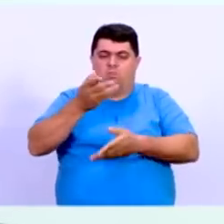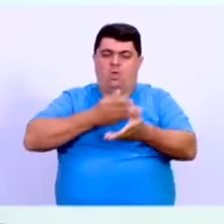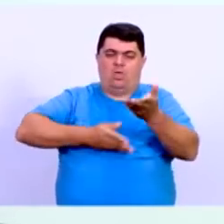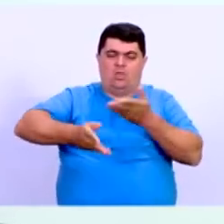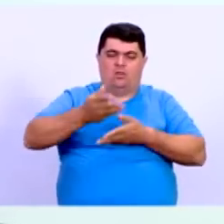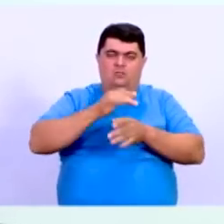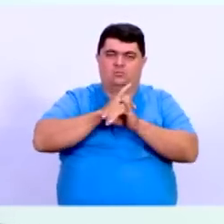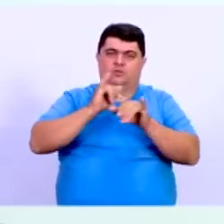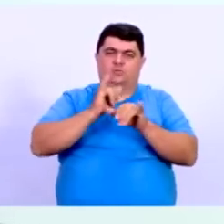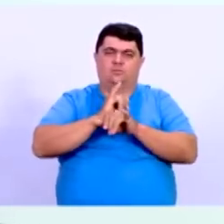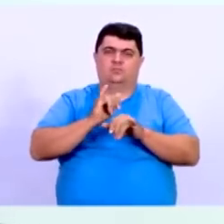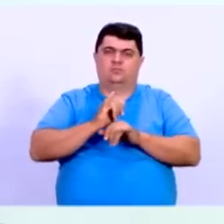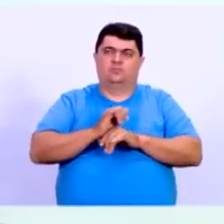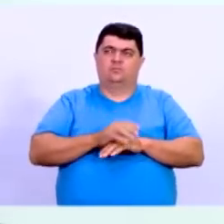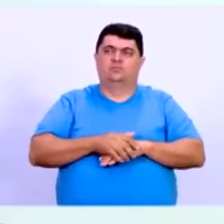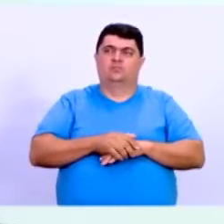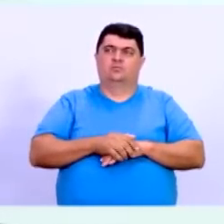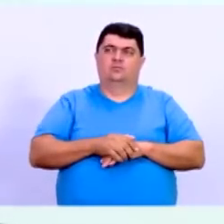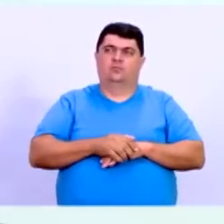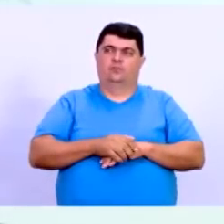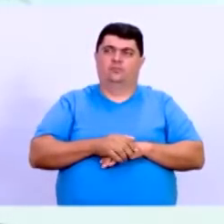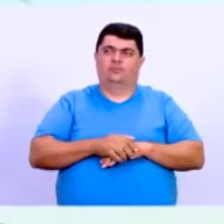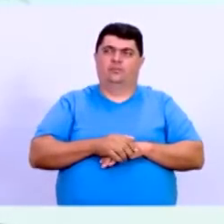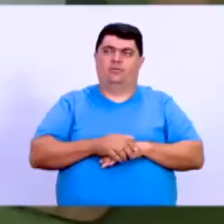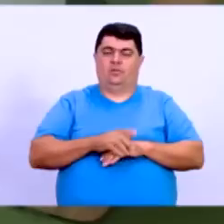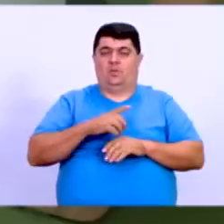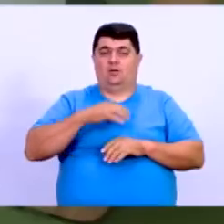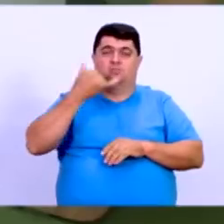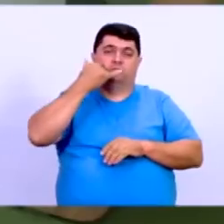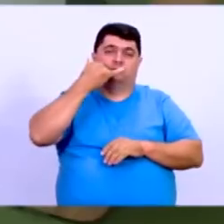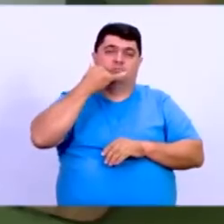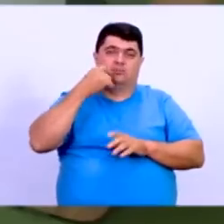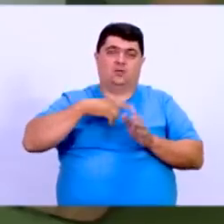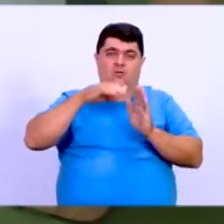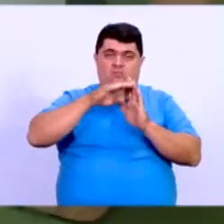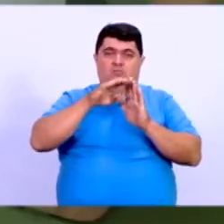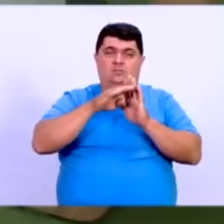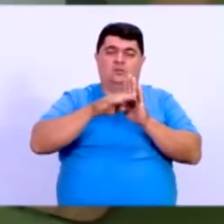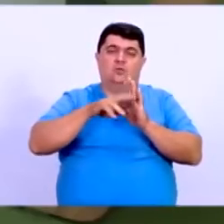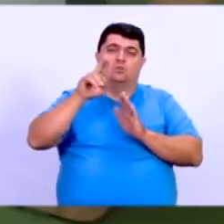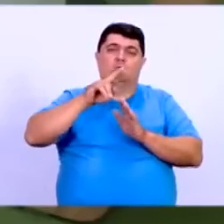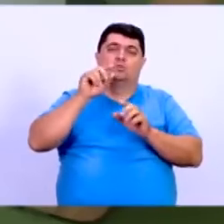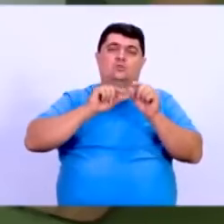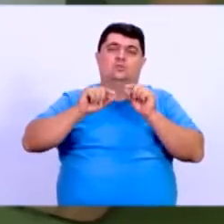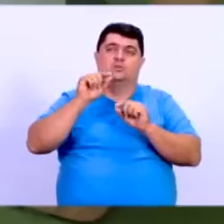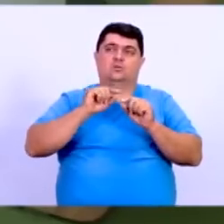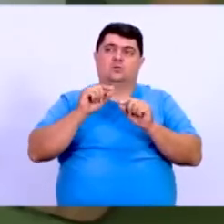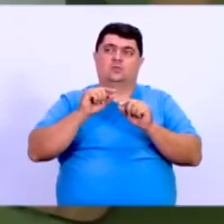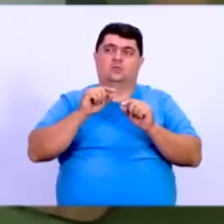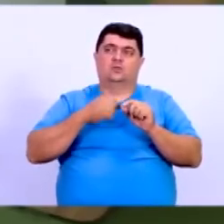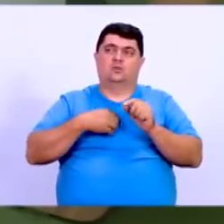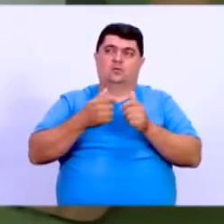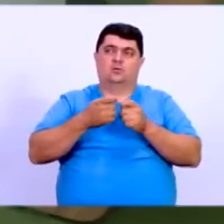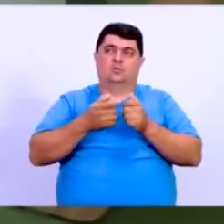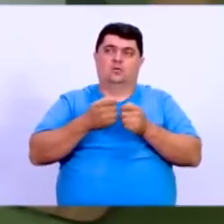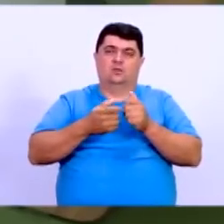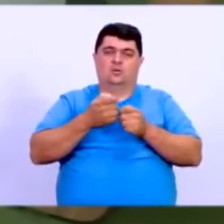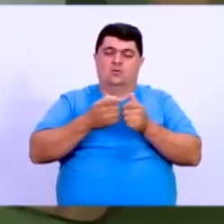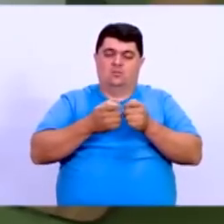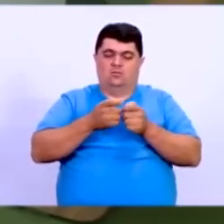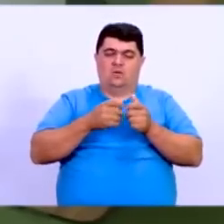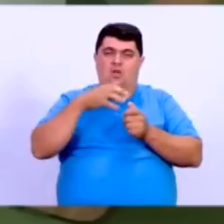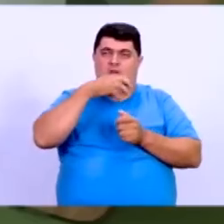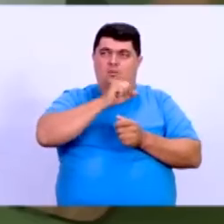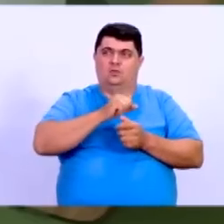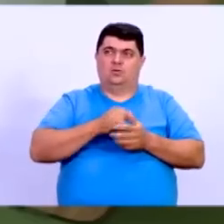informações. Inclusive, né, professor, no celular tem um programa aí que o pessoal usa muito, né, que às vezes mais digita do que utiliza o celular para falar, para